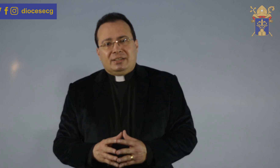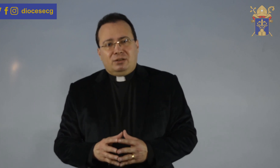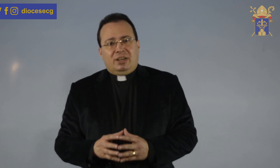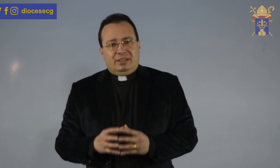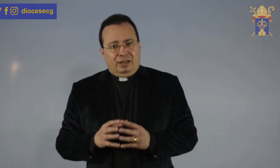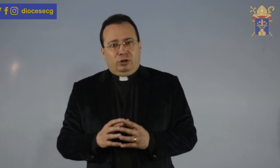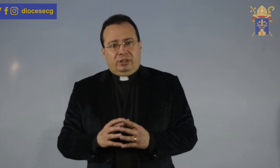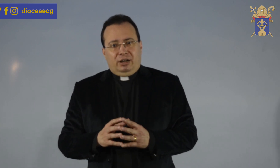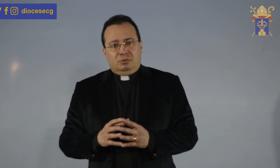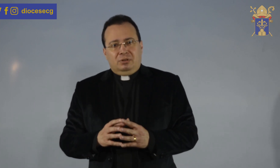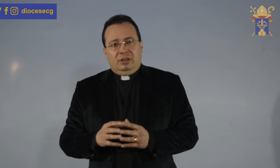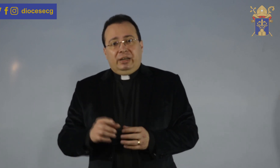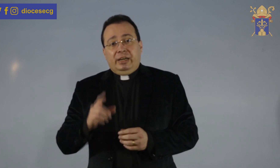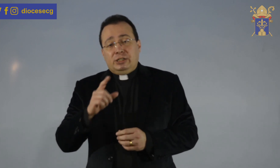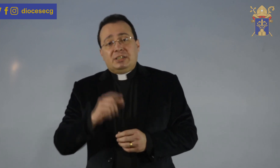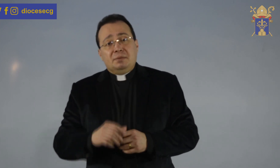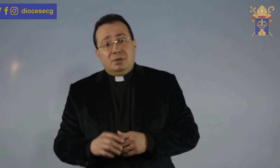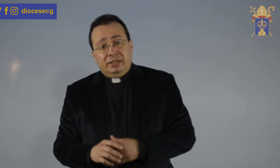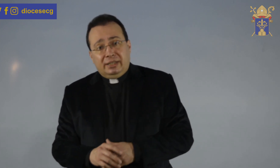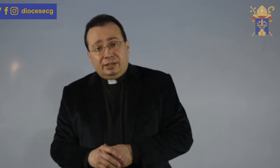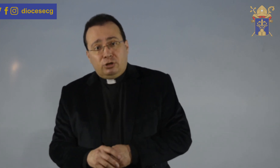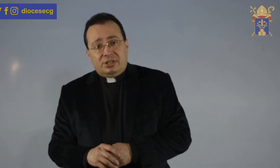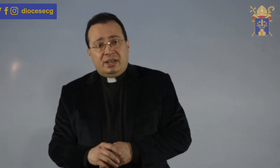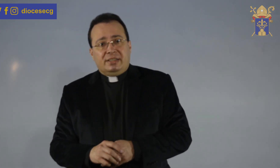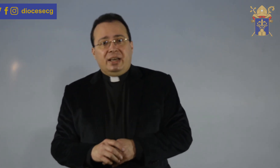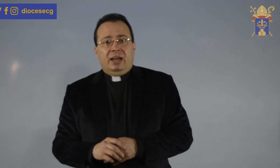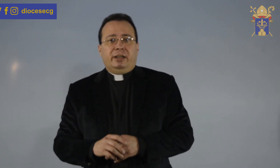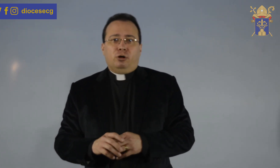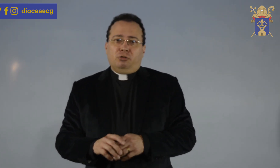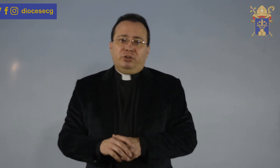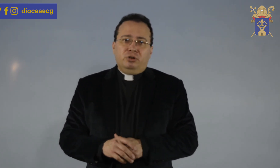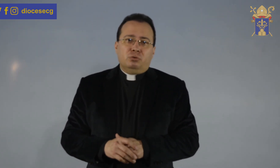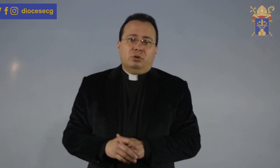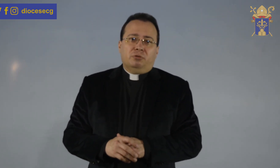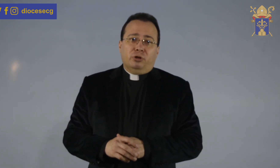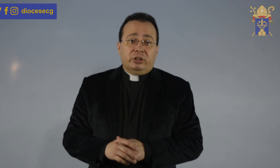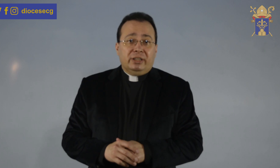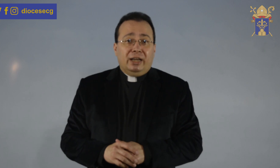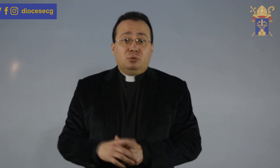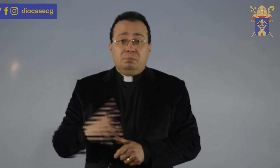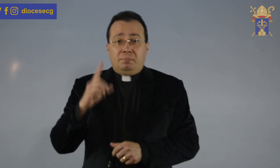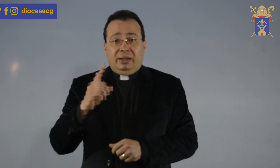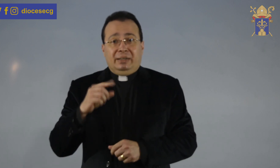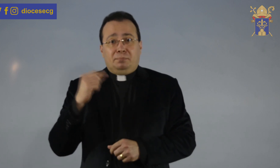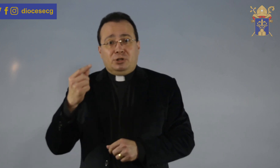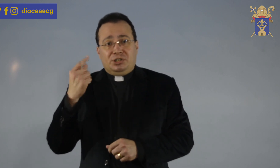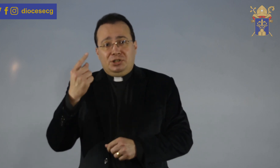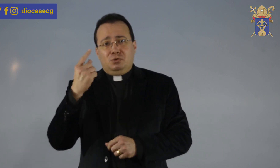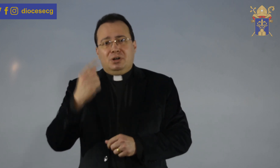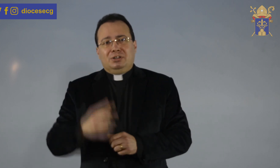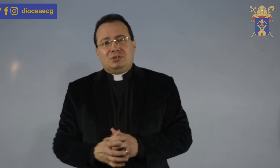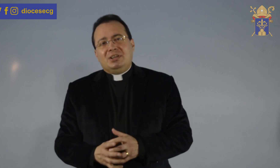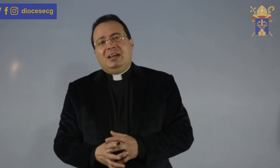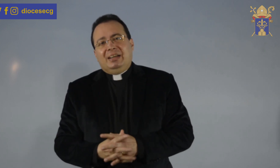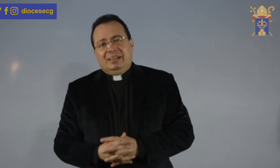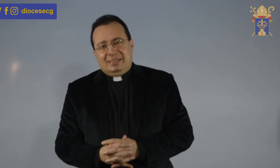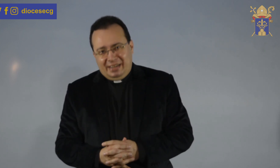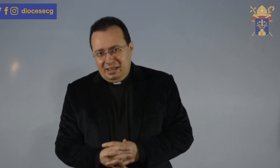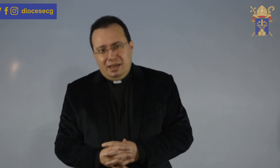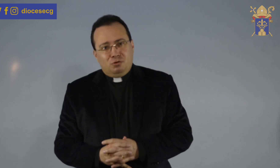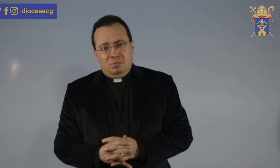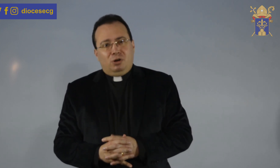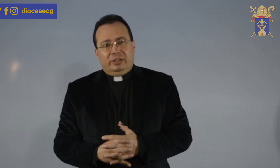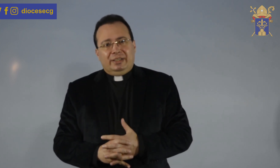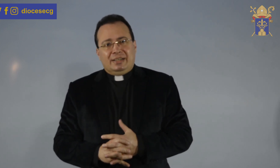de vocação sacerdotal. Esta semana, na Diocese de Adria-Rovigo, foi ordenado um padre após 5 anos